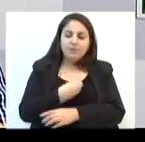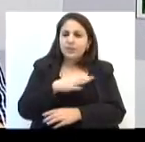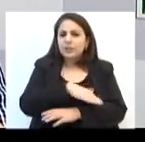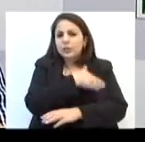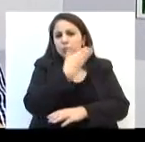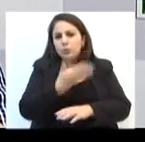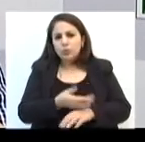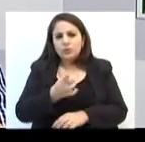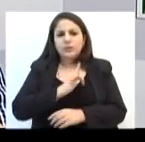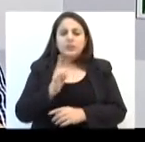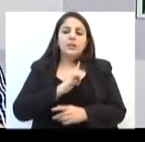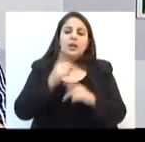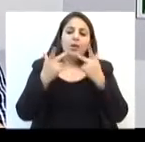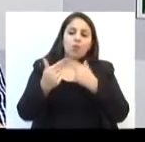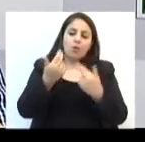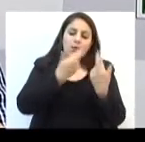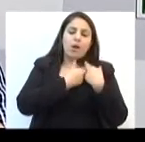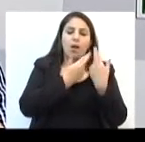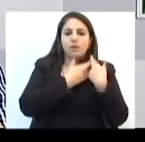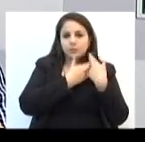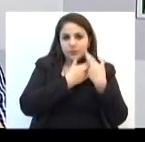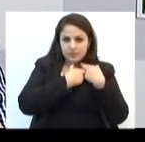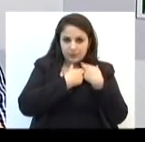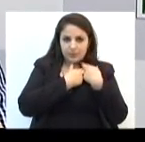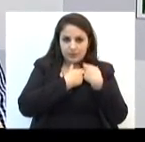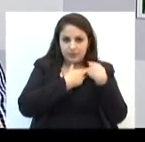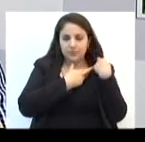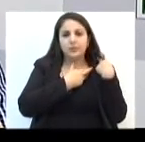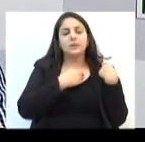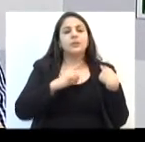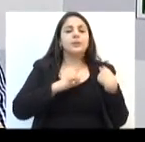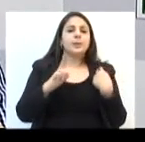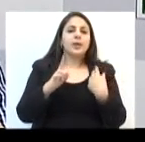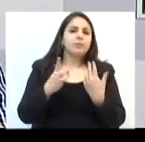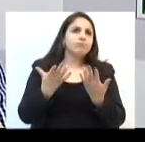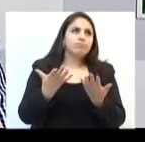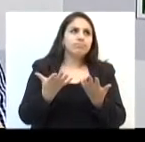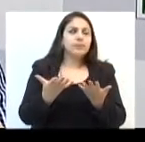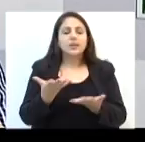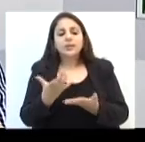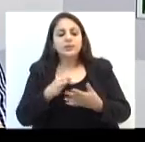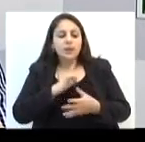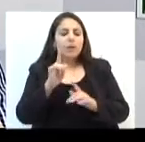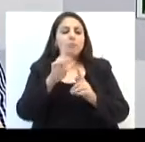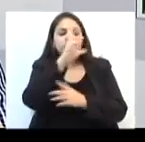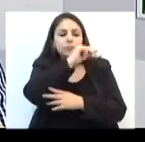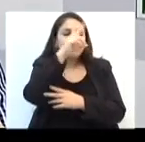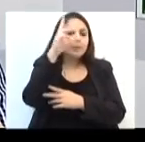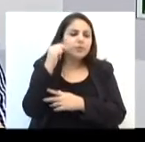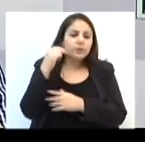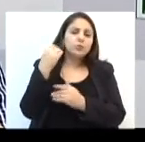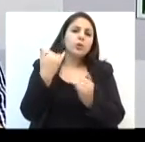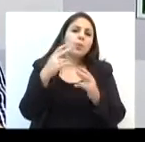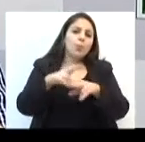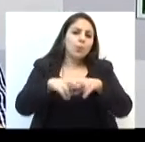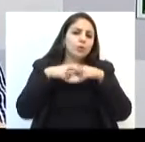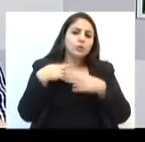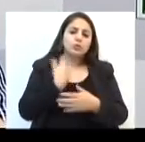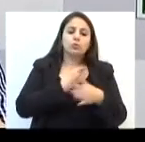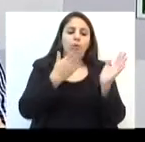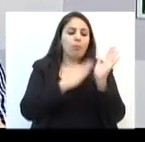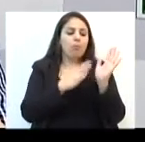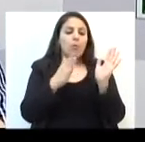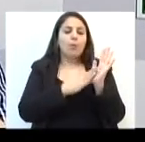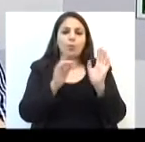de todos aqueles que têm, como nós temos, a responsabilidade de gerir uma prefeitura. Por isso é que nós